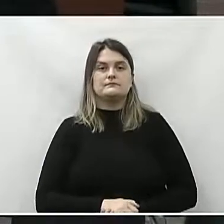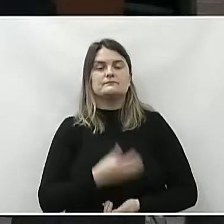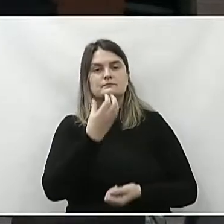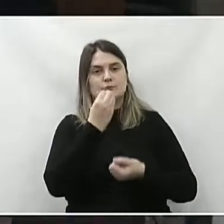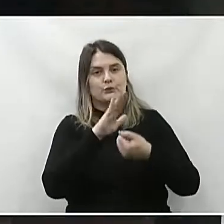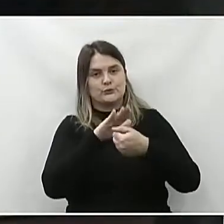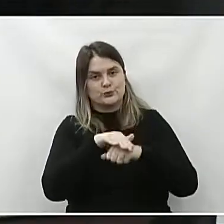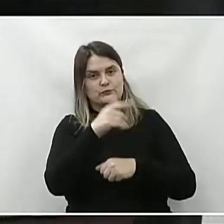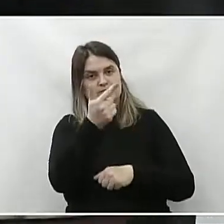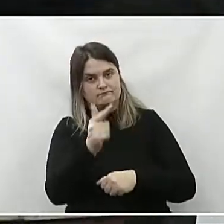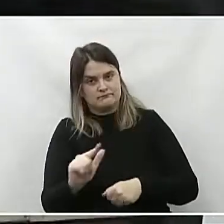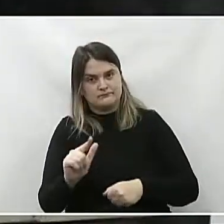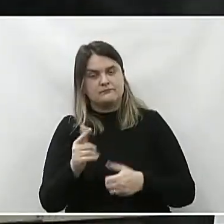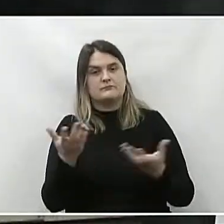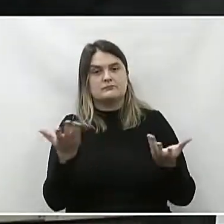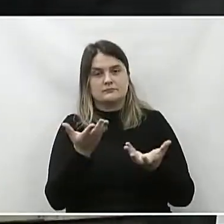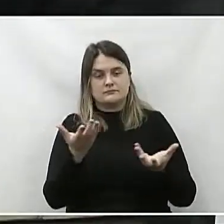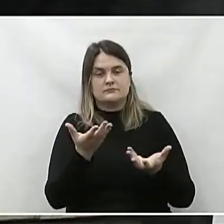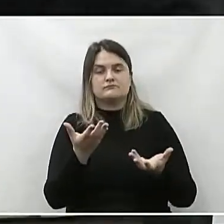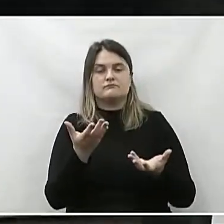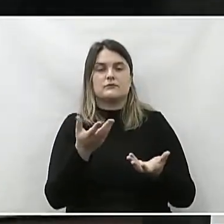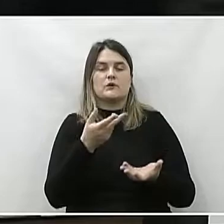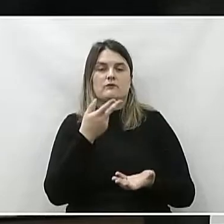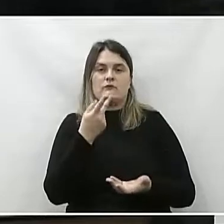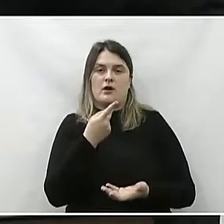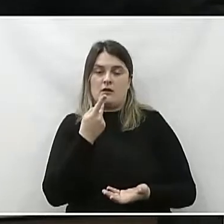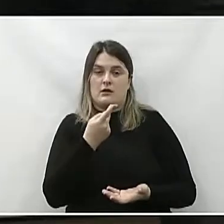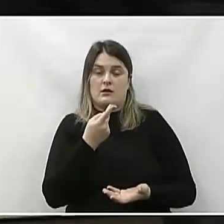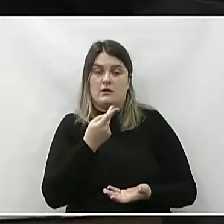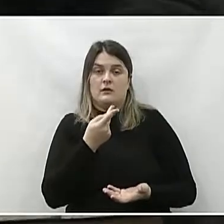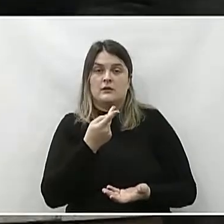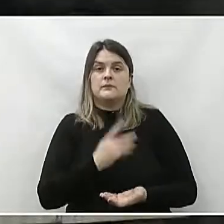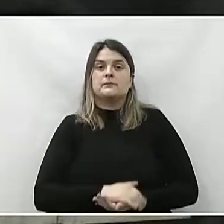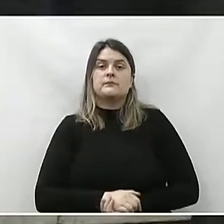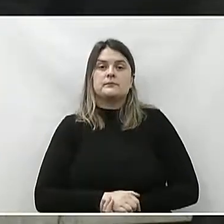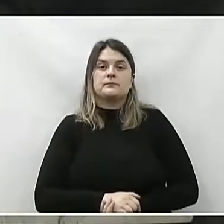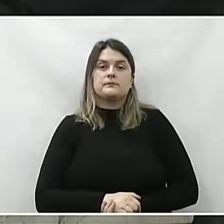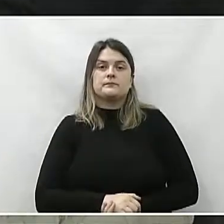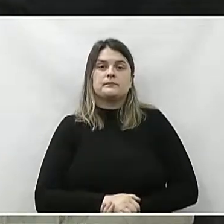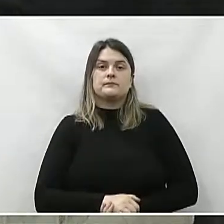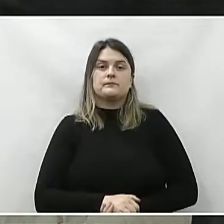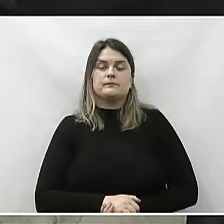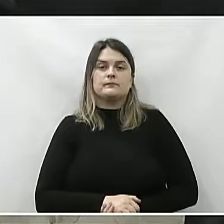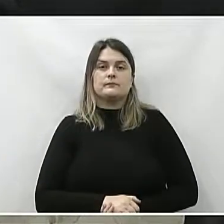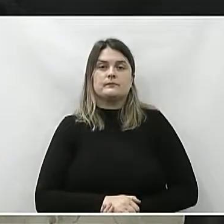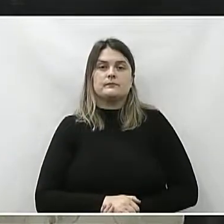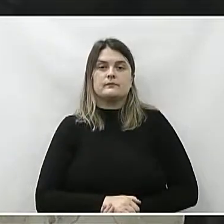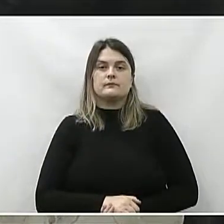Boa noite novamente. Quero registrar aqui na minha palavra livre,